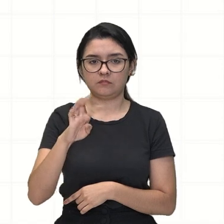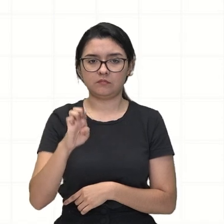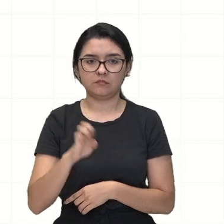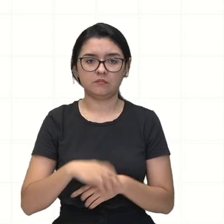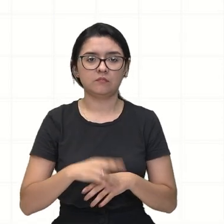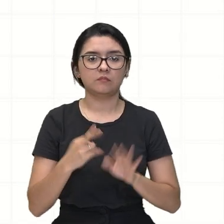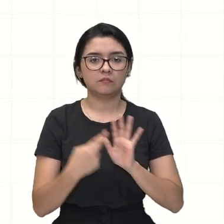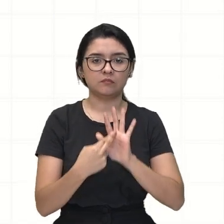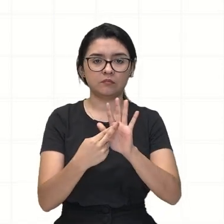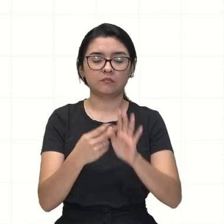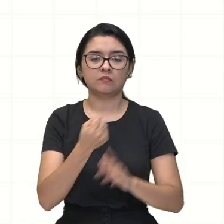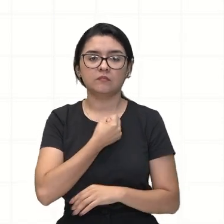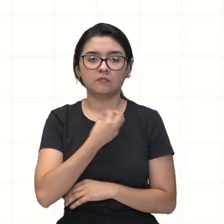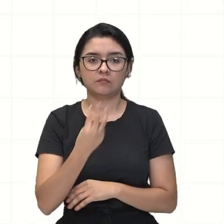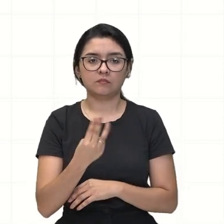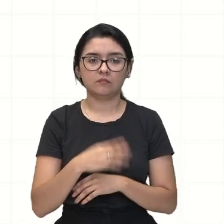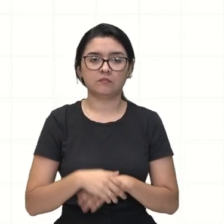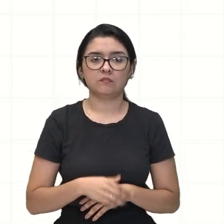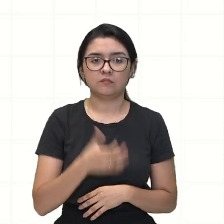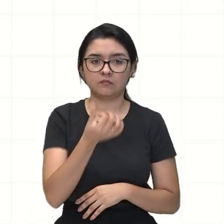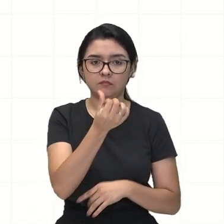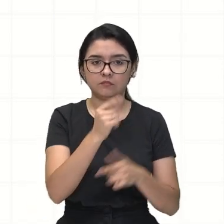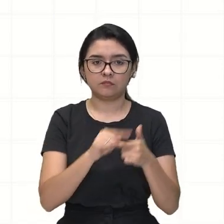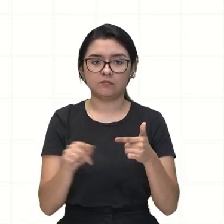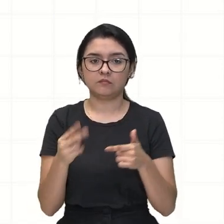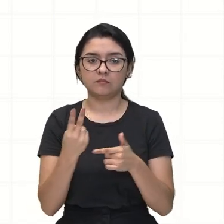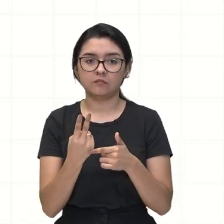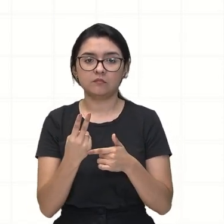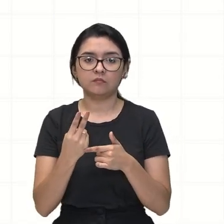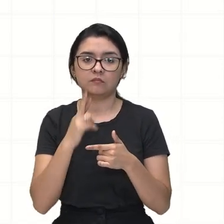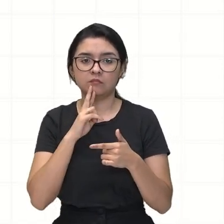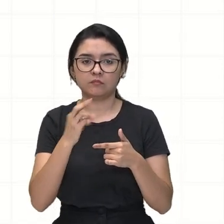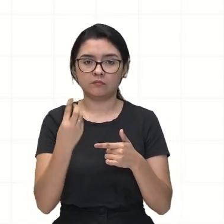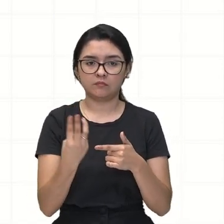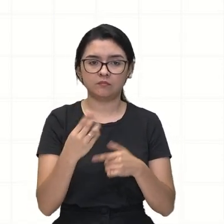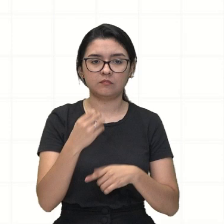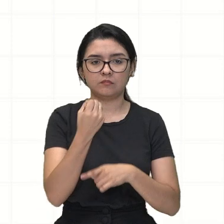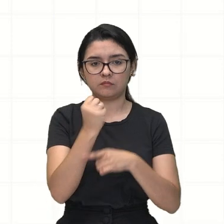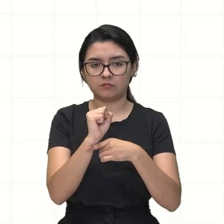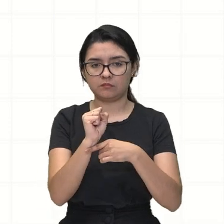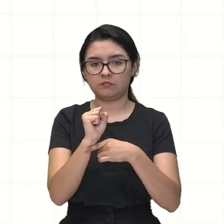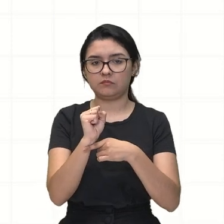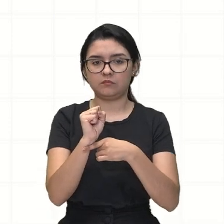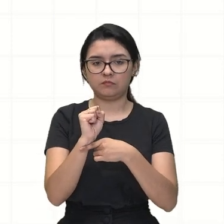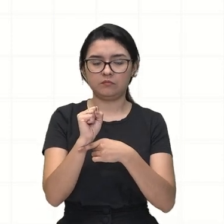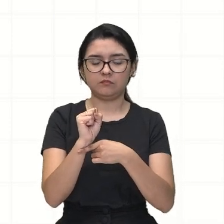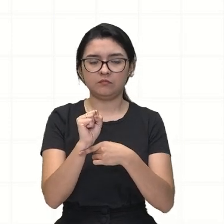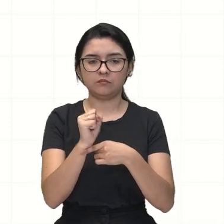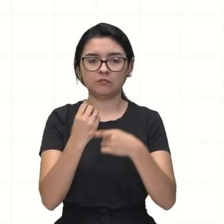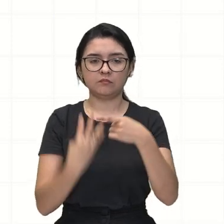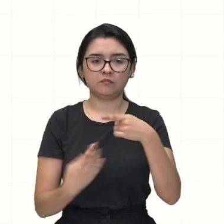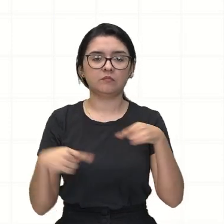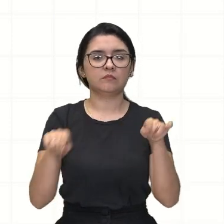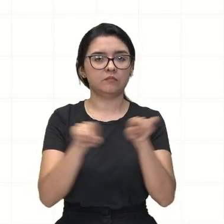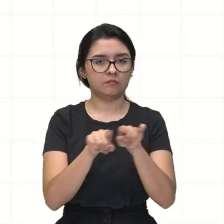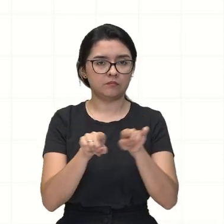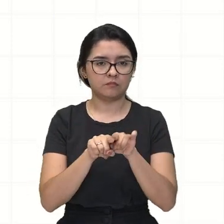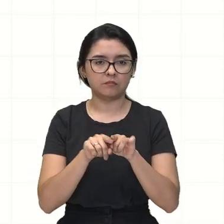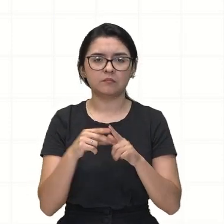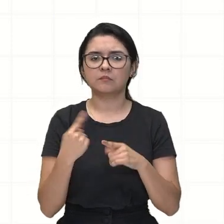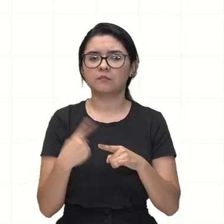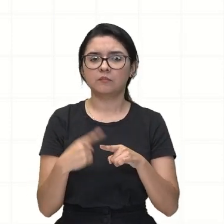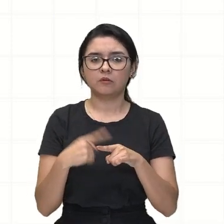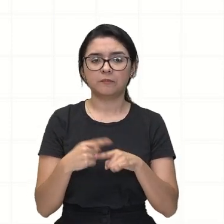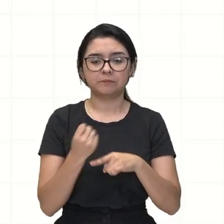3. 6 dividido por 2, a resposta é 3. 8 sobre 4. Também uma fração aparente. Por quê?